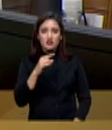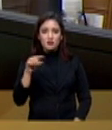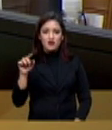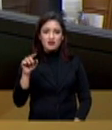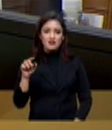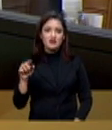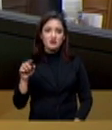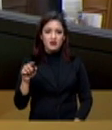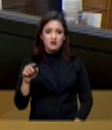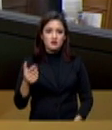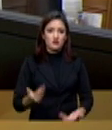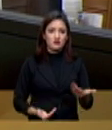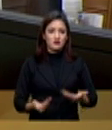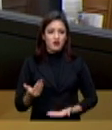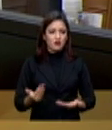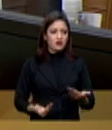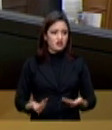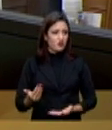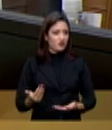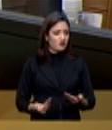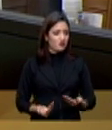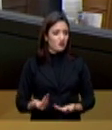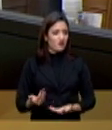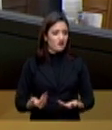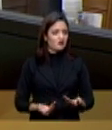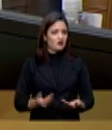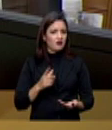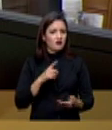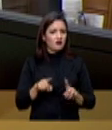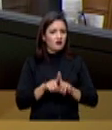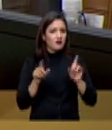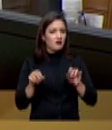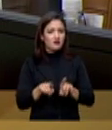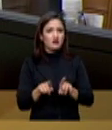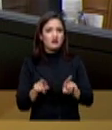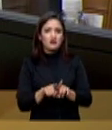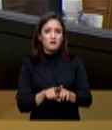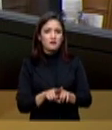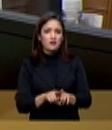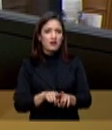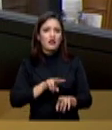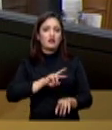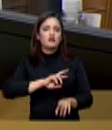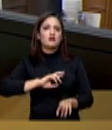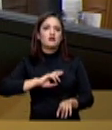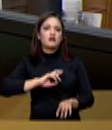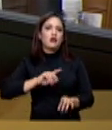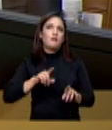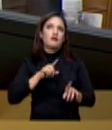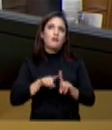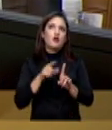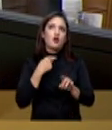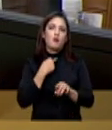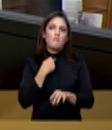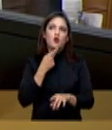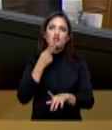serviço público nem mesmo a descer demonizada prestação direta